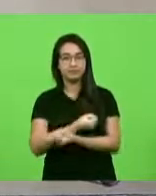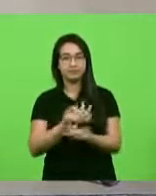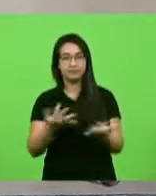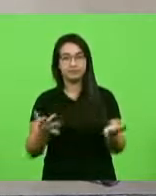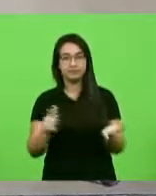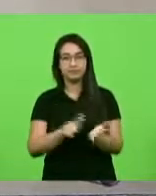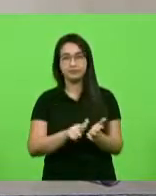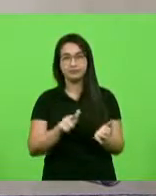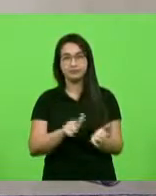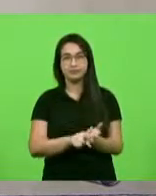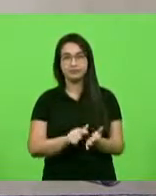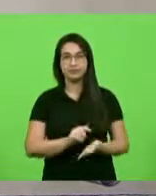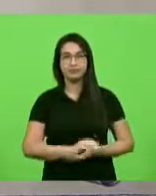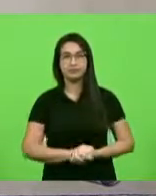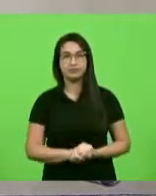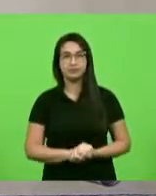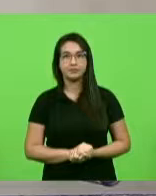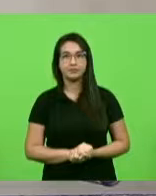expedientes.